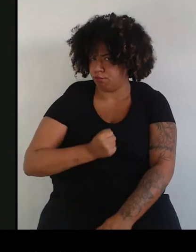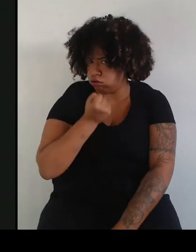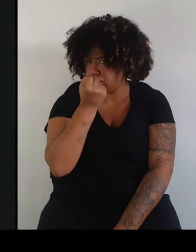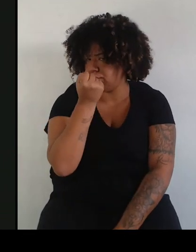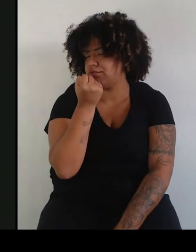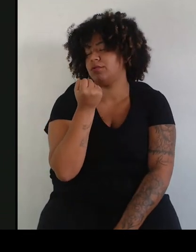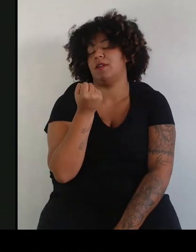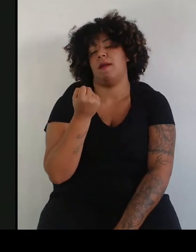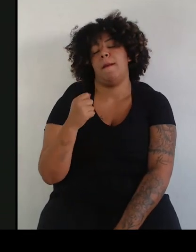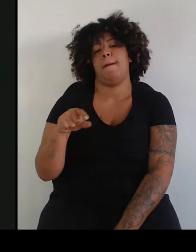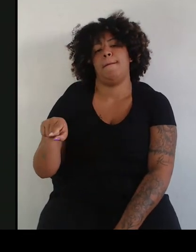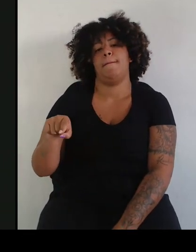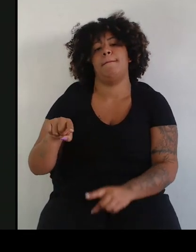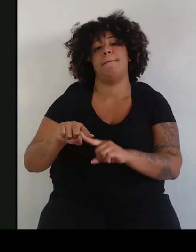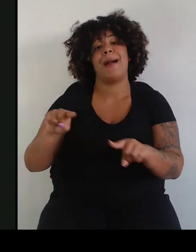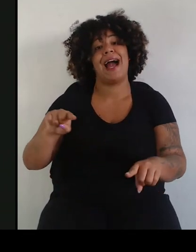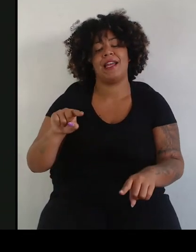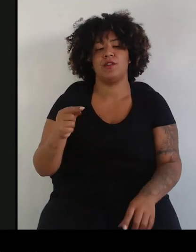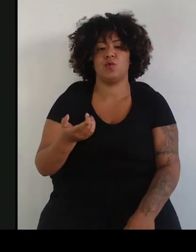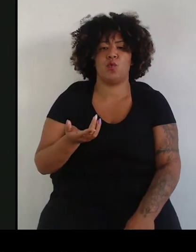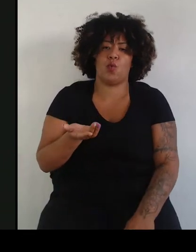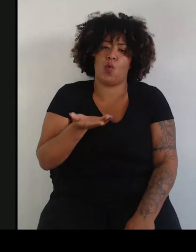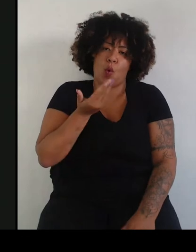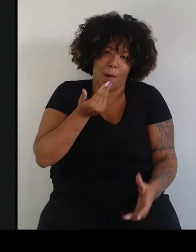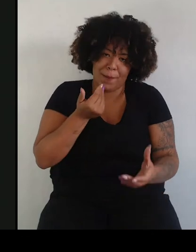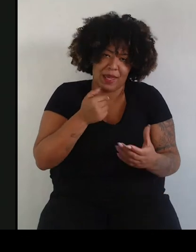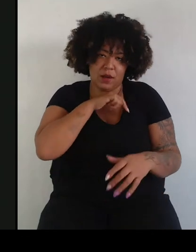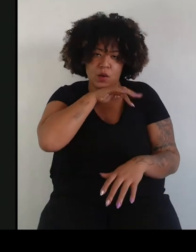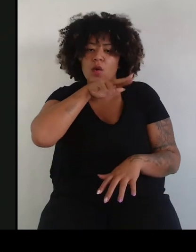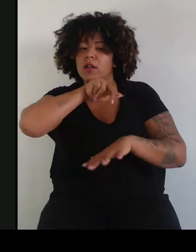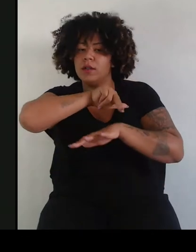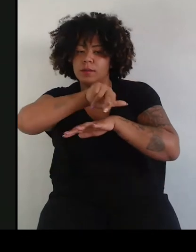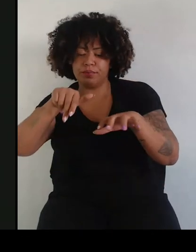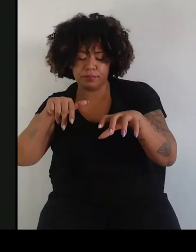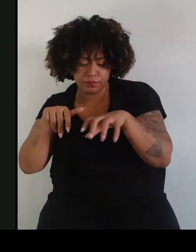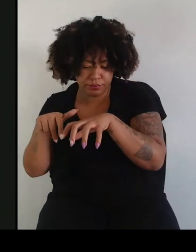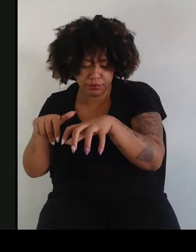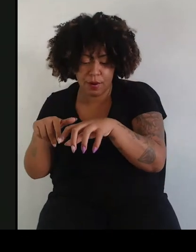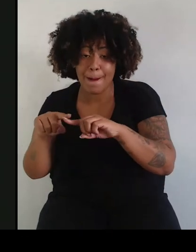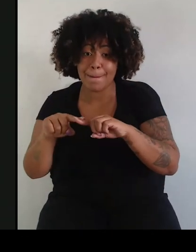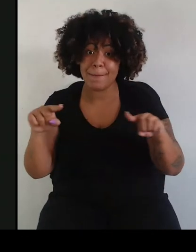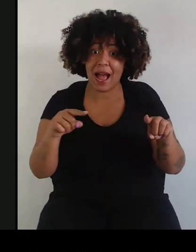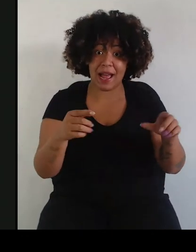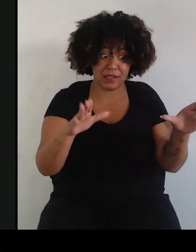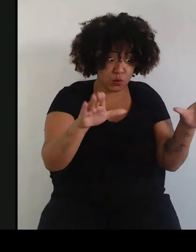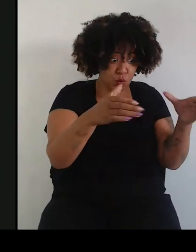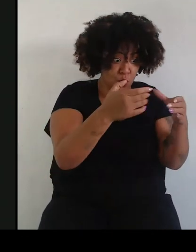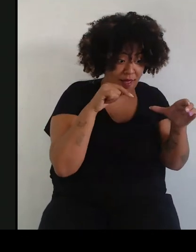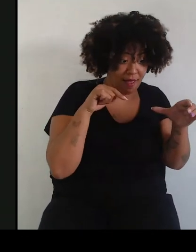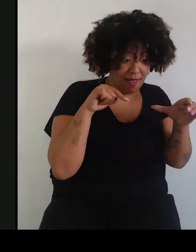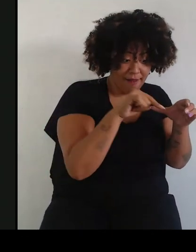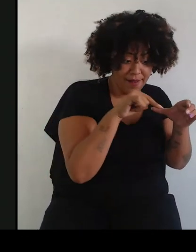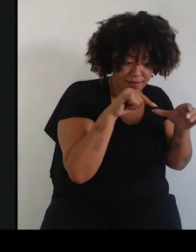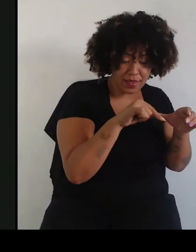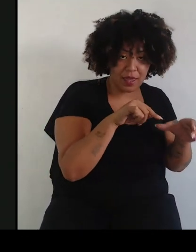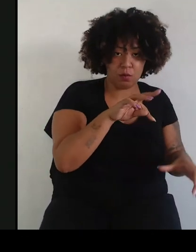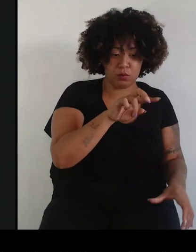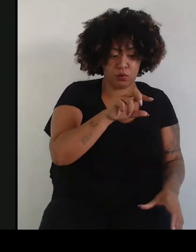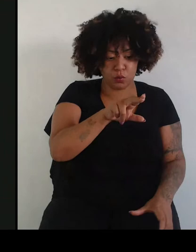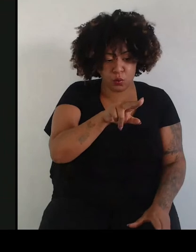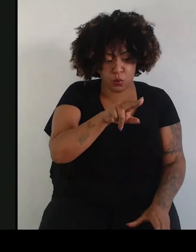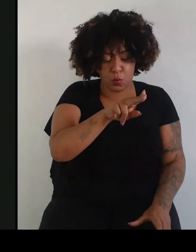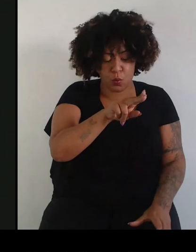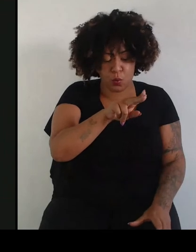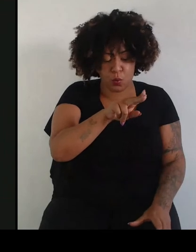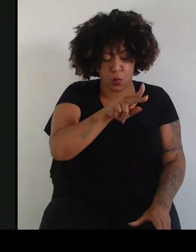mas não eram canibais enquanto os Tupis seguimos eram